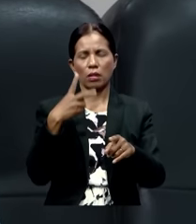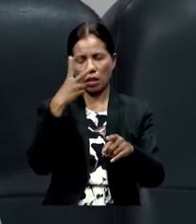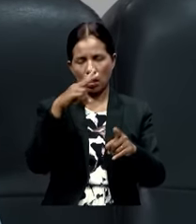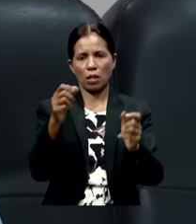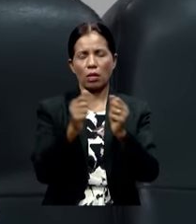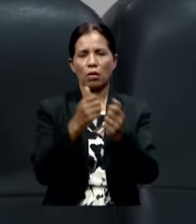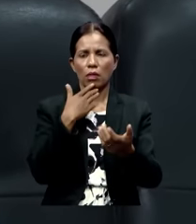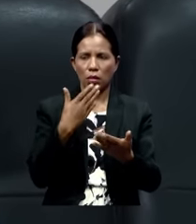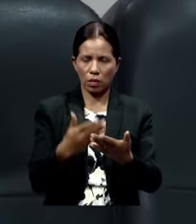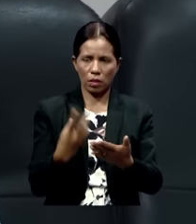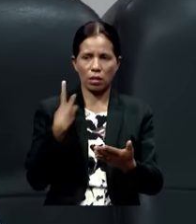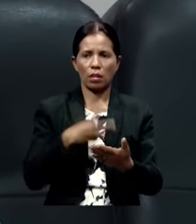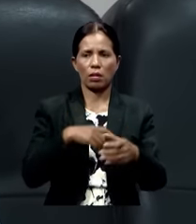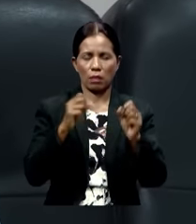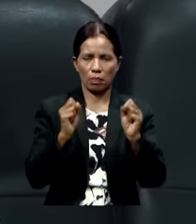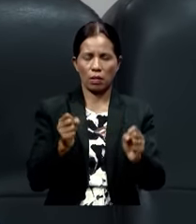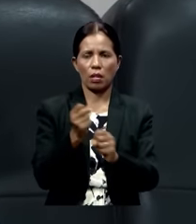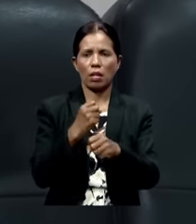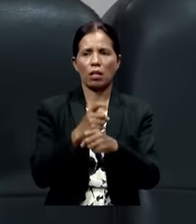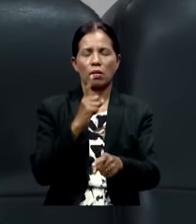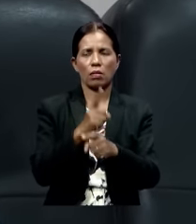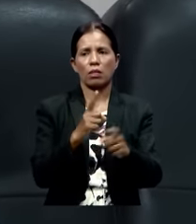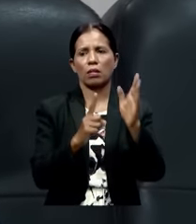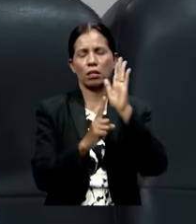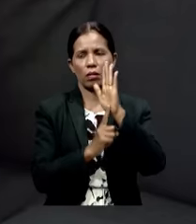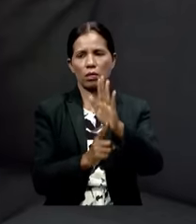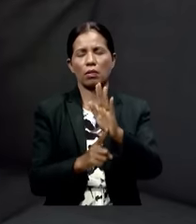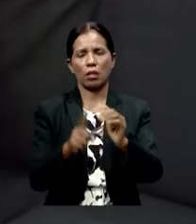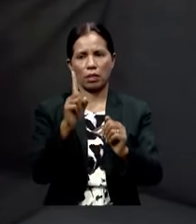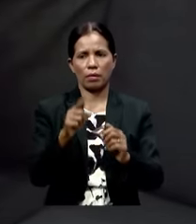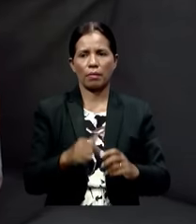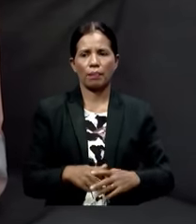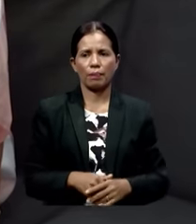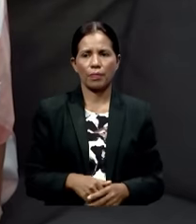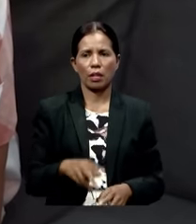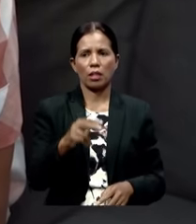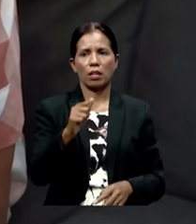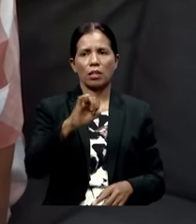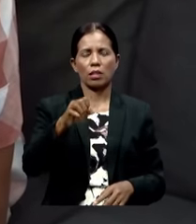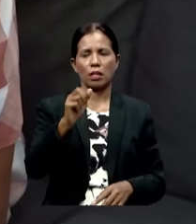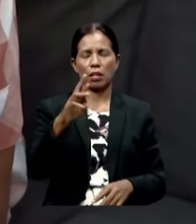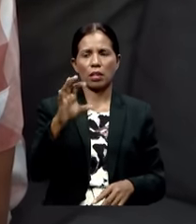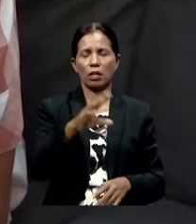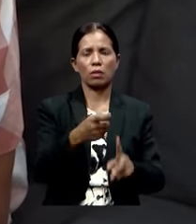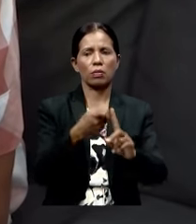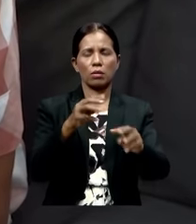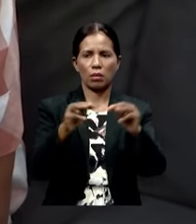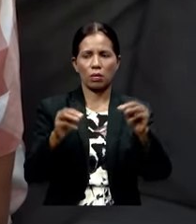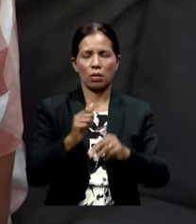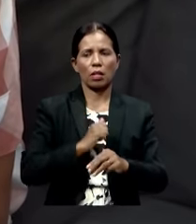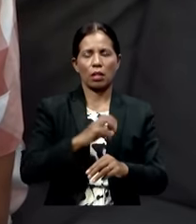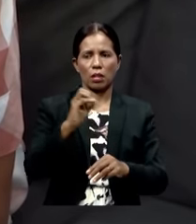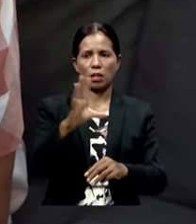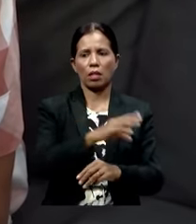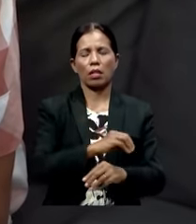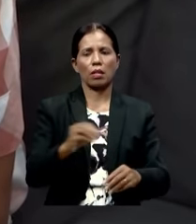kfali para ita bele halolos pa ita publica ne dala ida dit. Nazário Pereira, Rússia Município Ainaro, Hanessa, candidato na